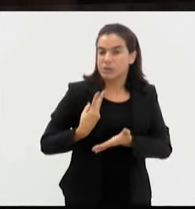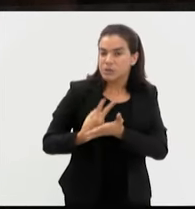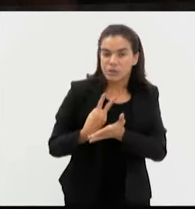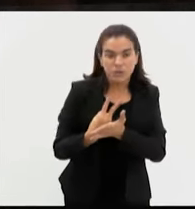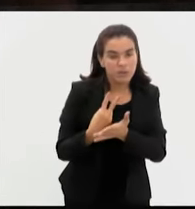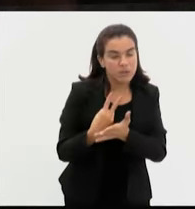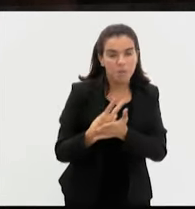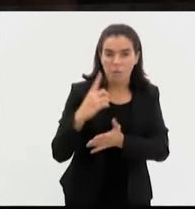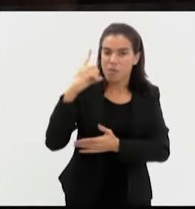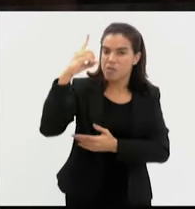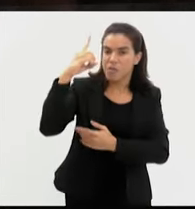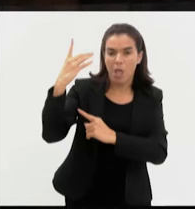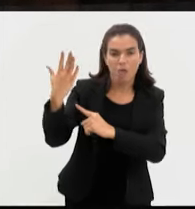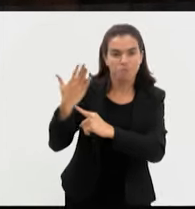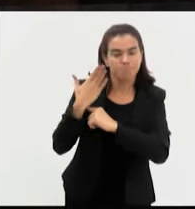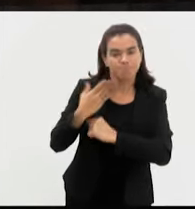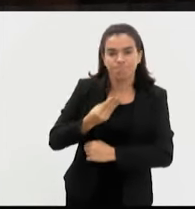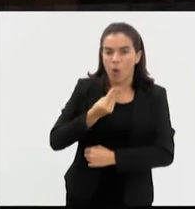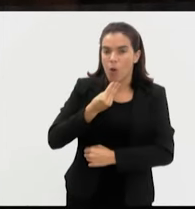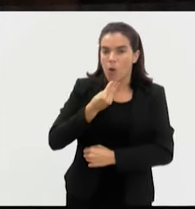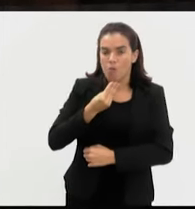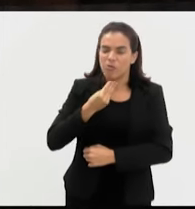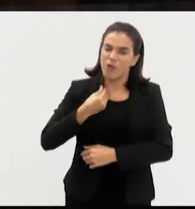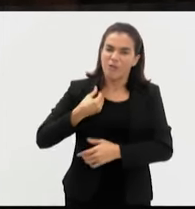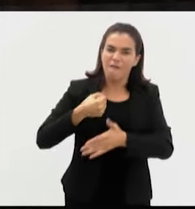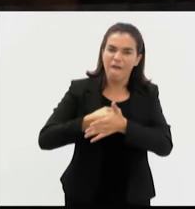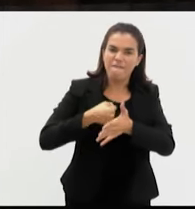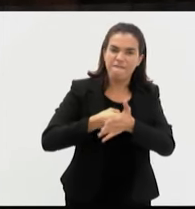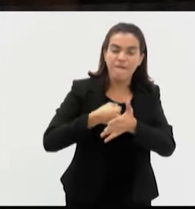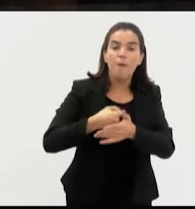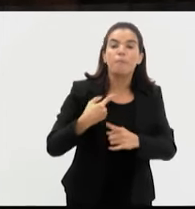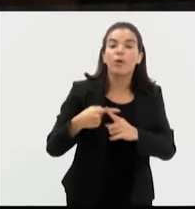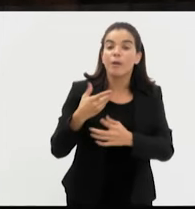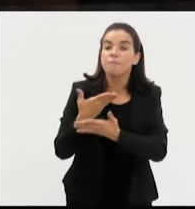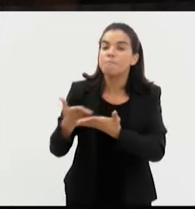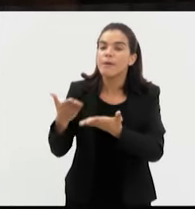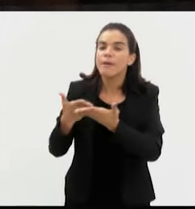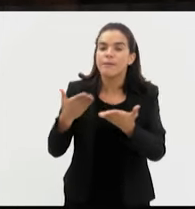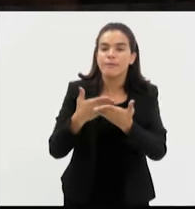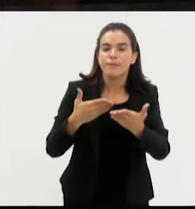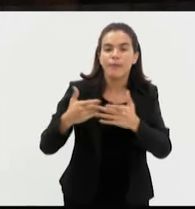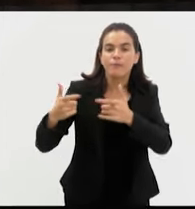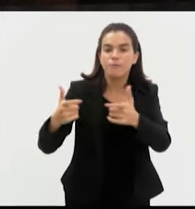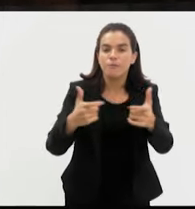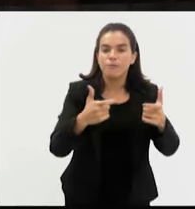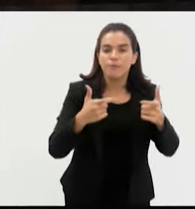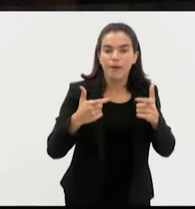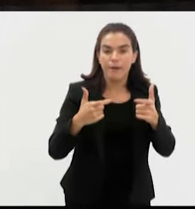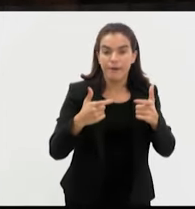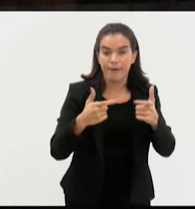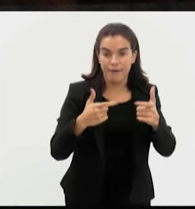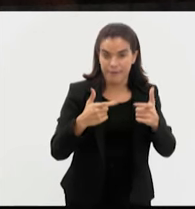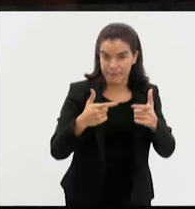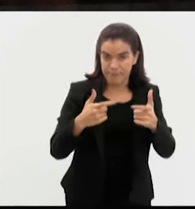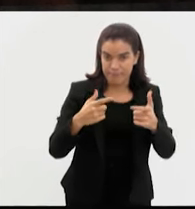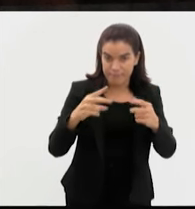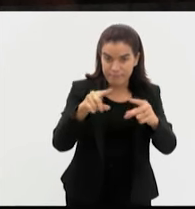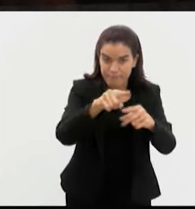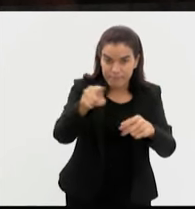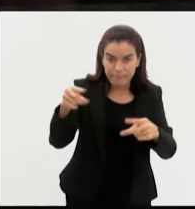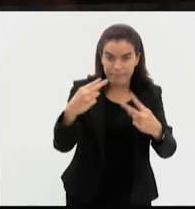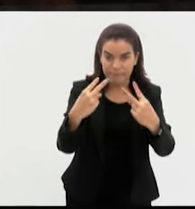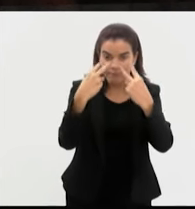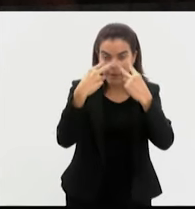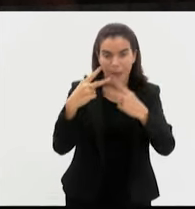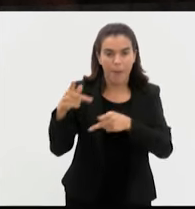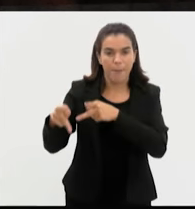Enquanto Deus me D essa oportunidade eu vou est cobrando porque quem tá perdendo o Espaço Nobre deputados e quem nos assiste